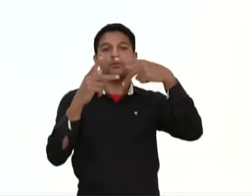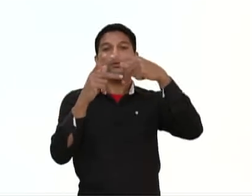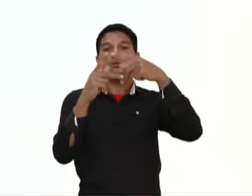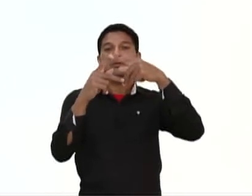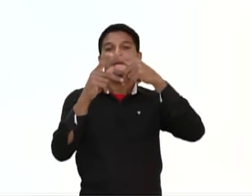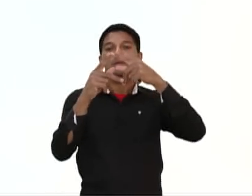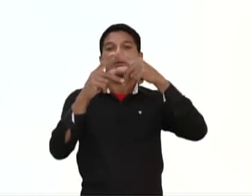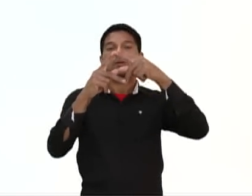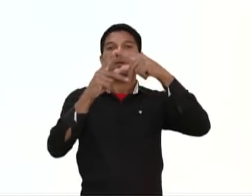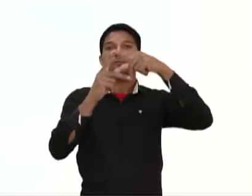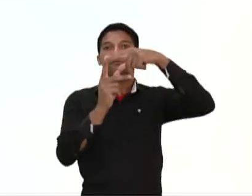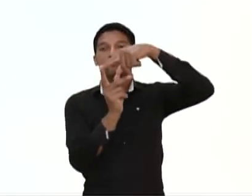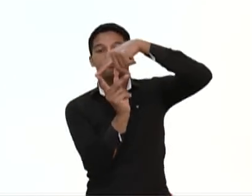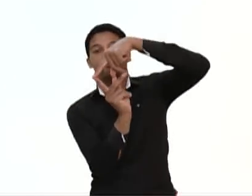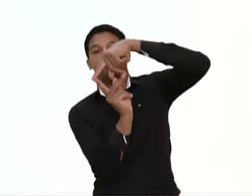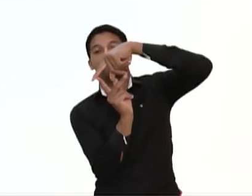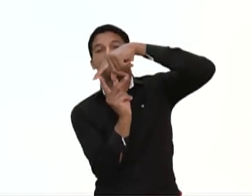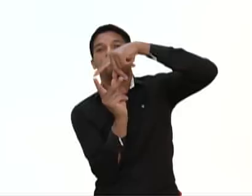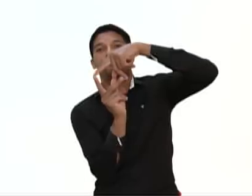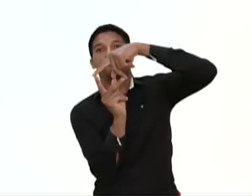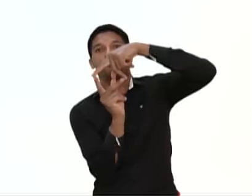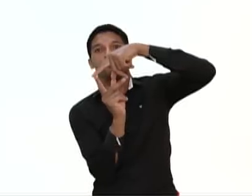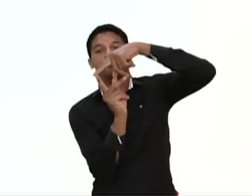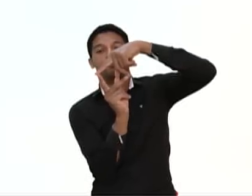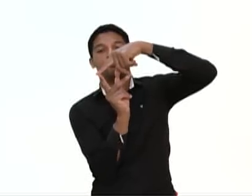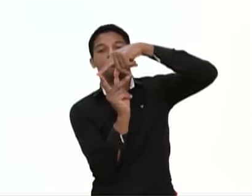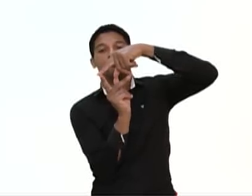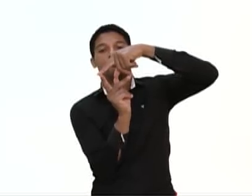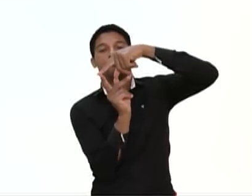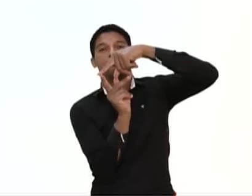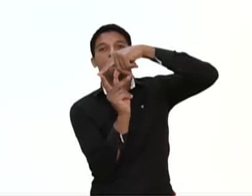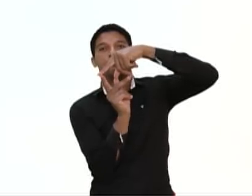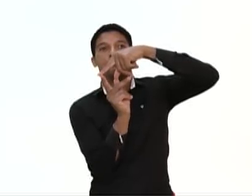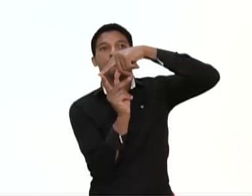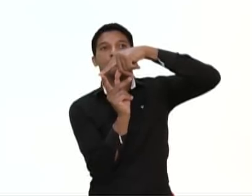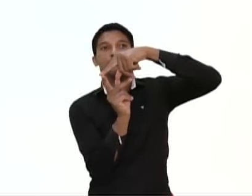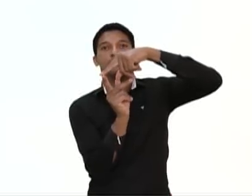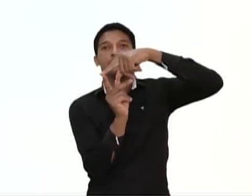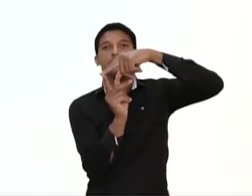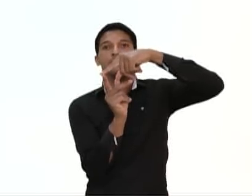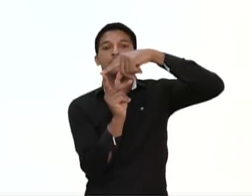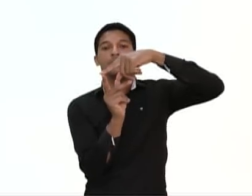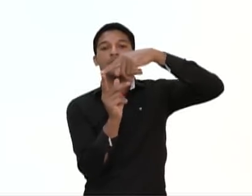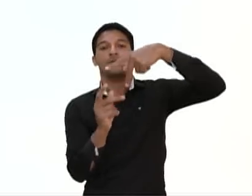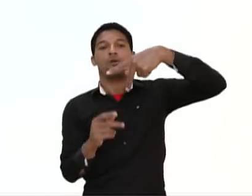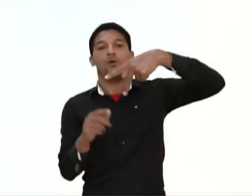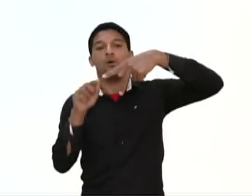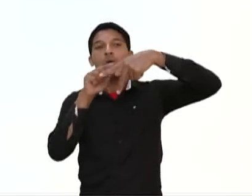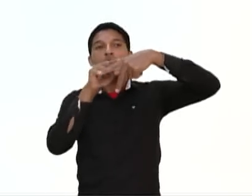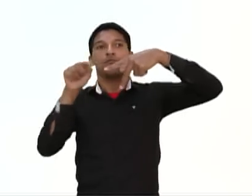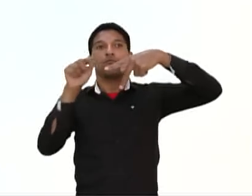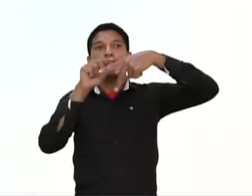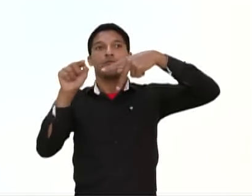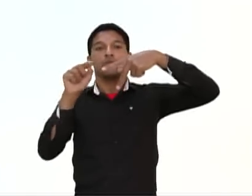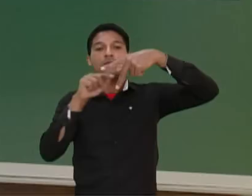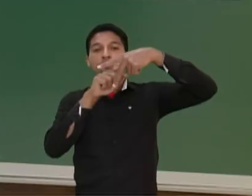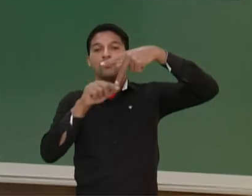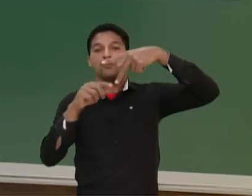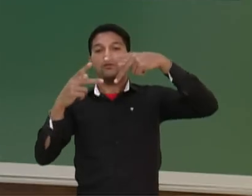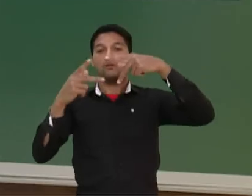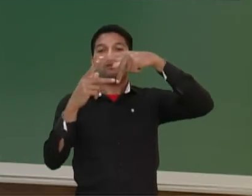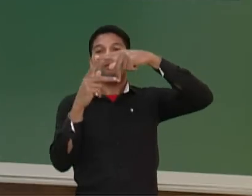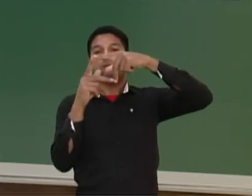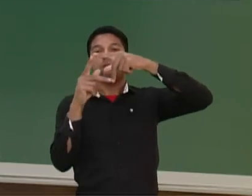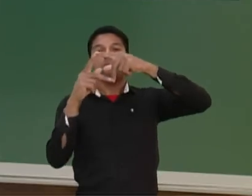são perpendiculares. Você já sabia alguma coisa sobre essas diagonais? Que é lá de trás, que é o quê? Esse ponto onde elas se